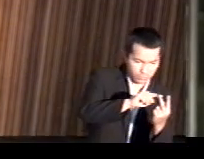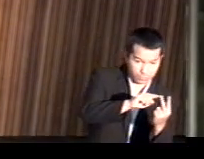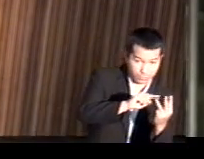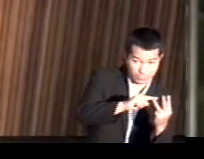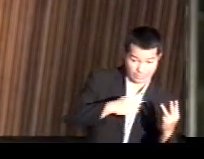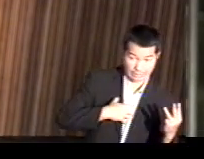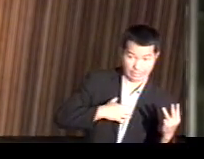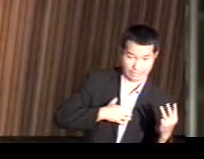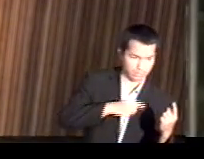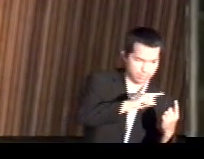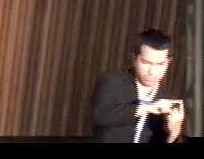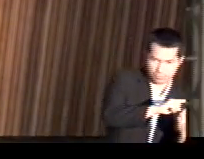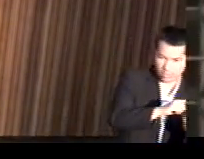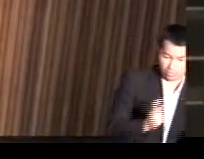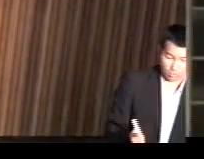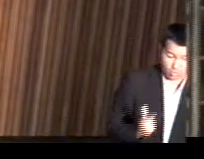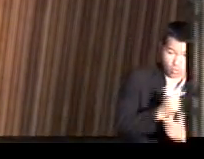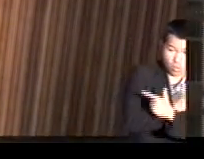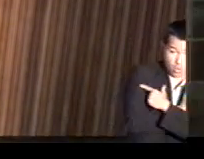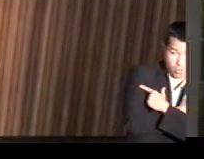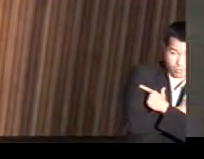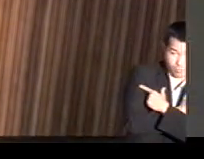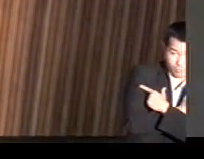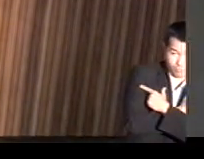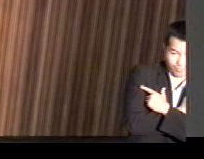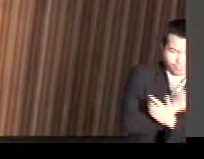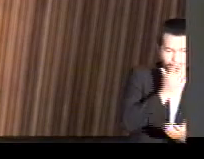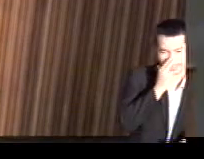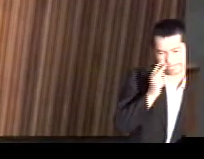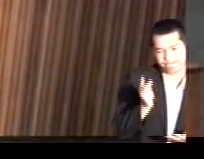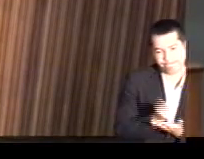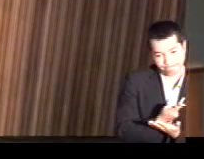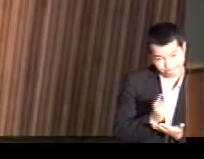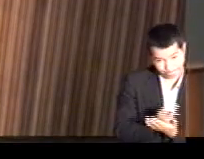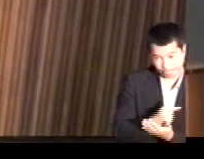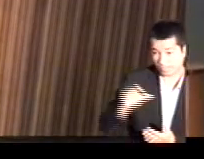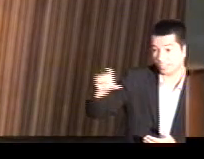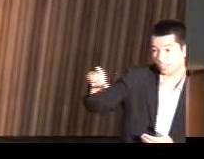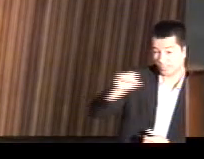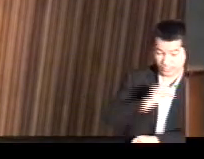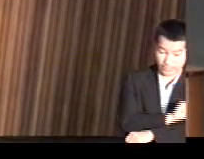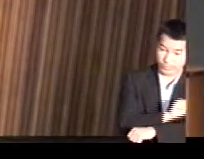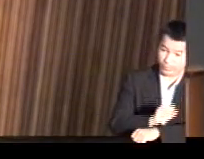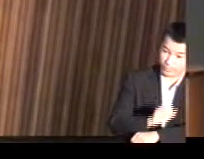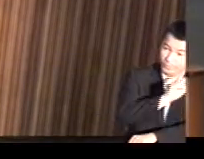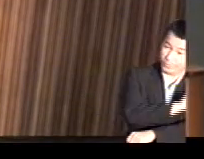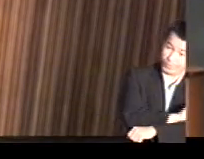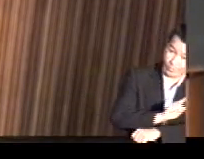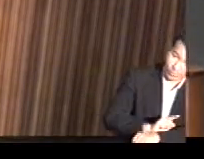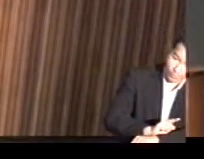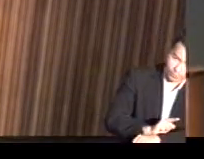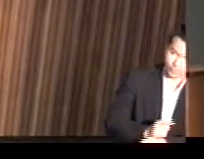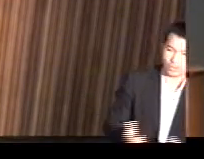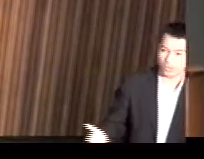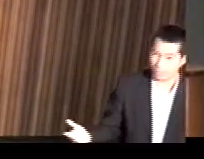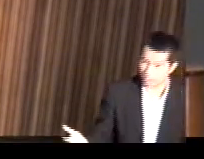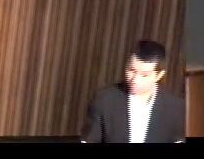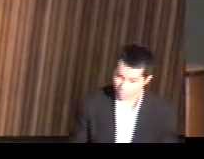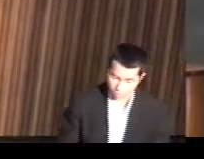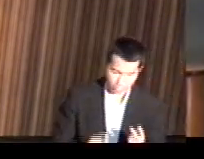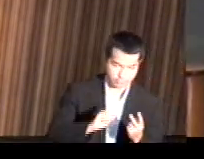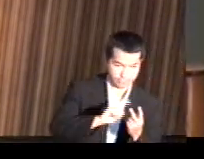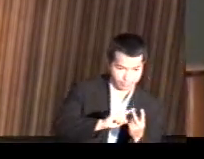ensinar? Depois olhamos essa história do ponto de vista de Abraão. O que tem esse homem de Deus, de fé e tal,